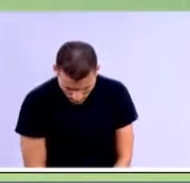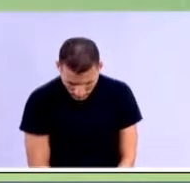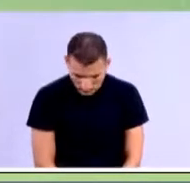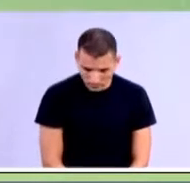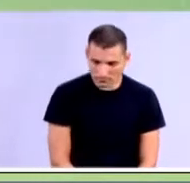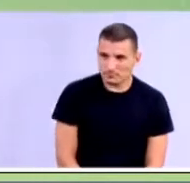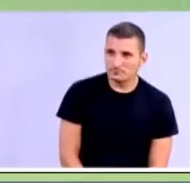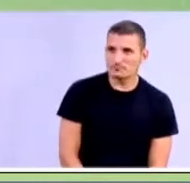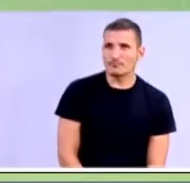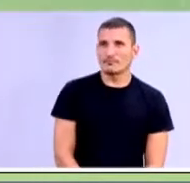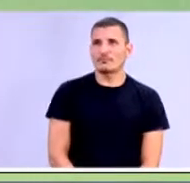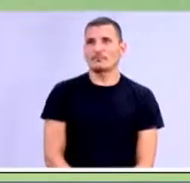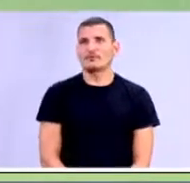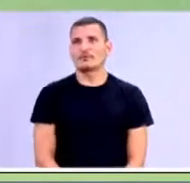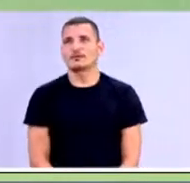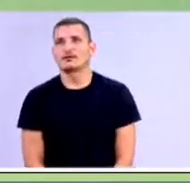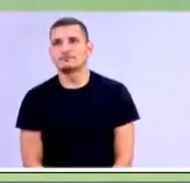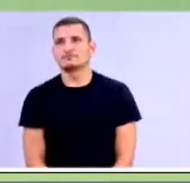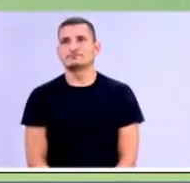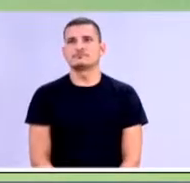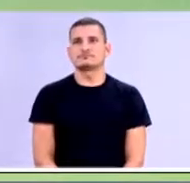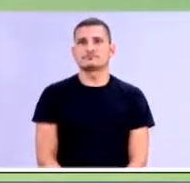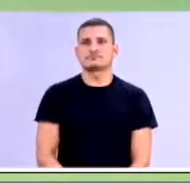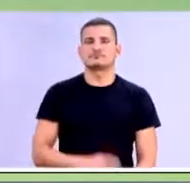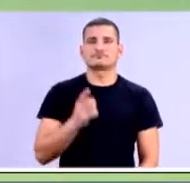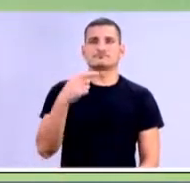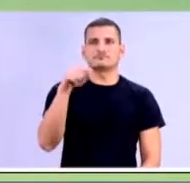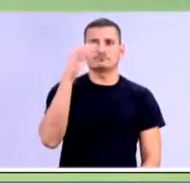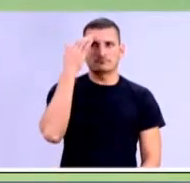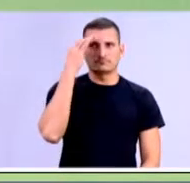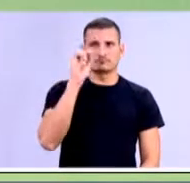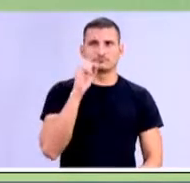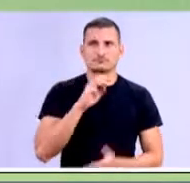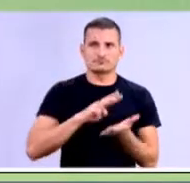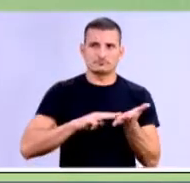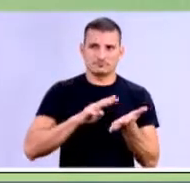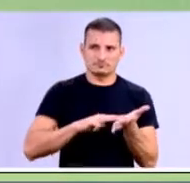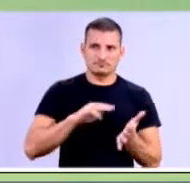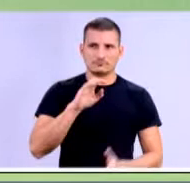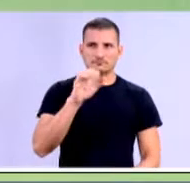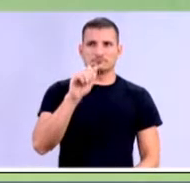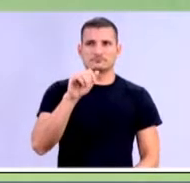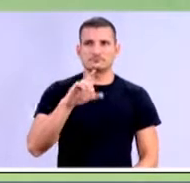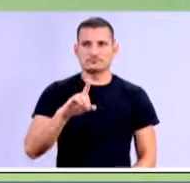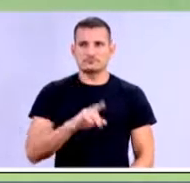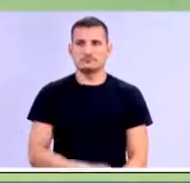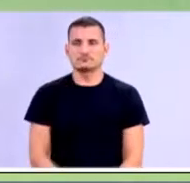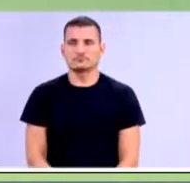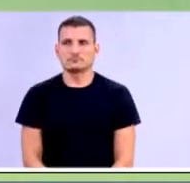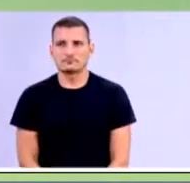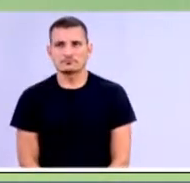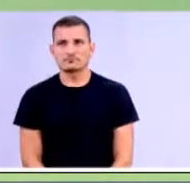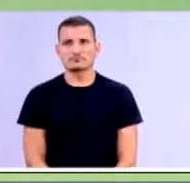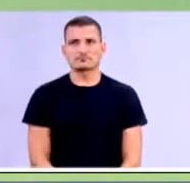entendeu por metodologia para EAD? Essa foi a nossa primeira questão.